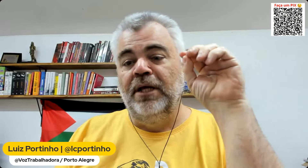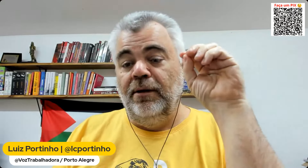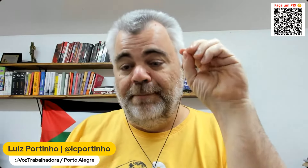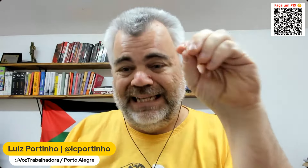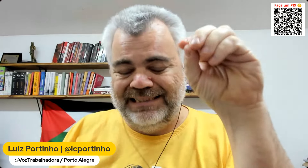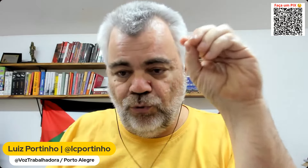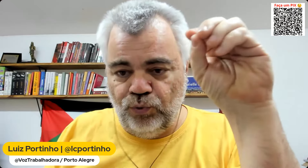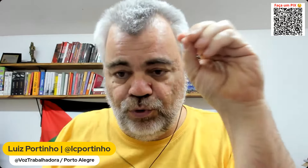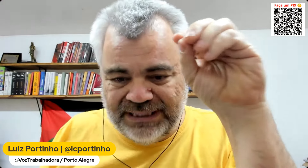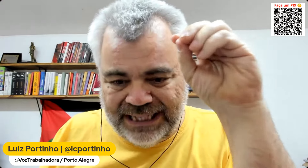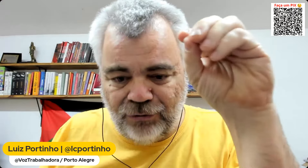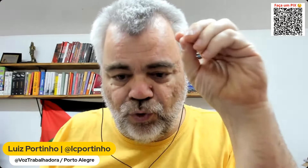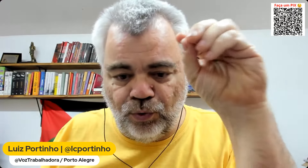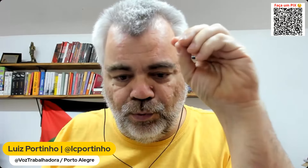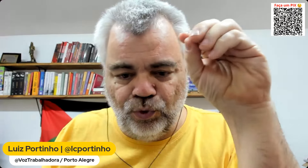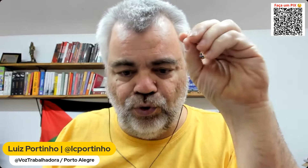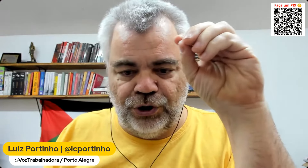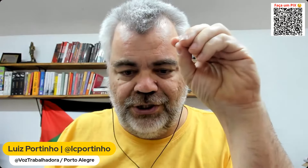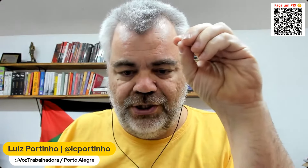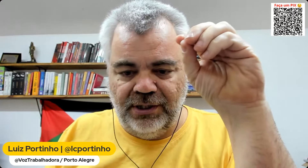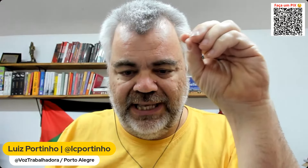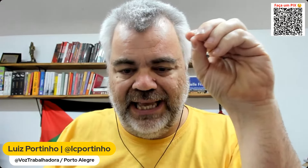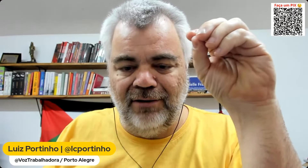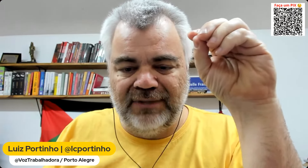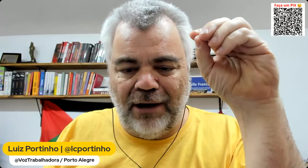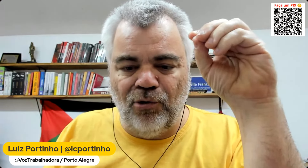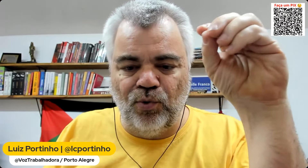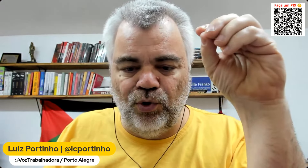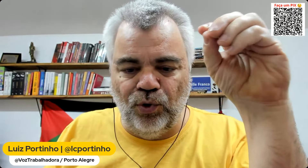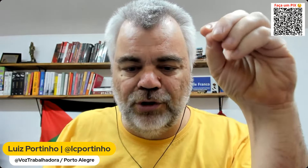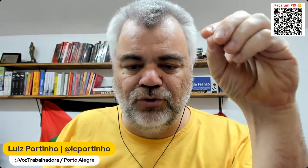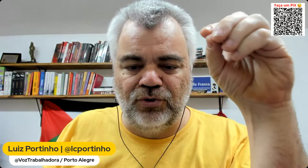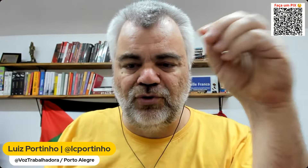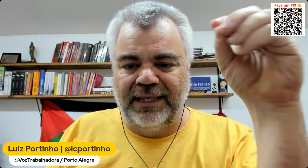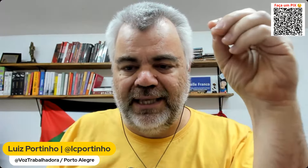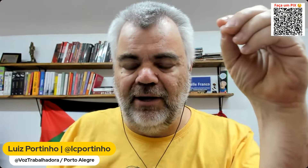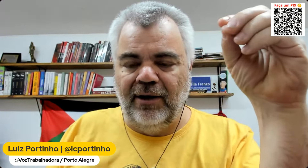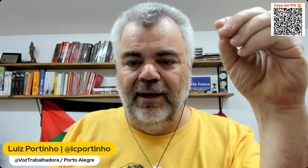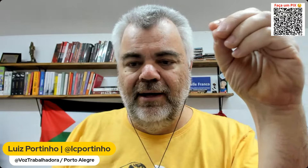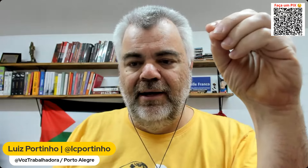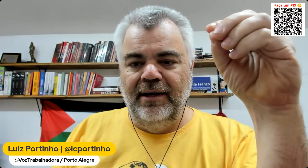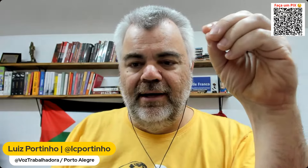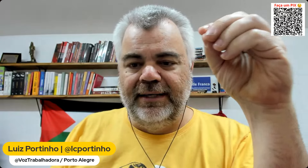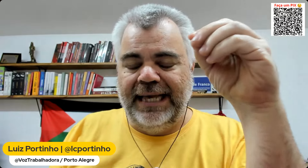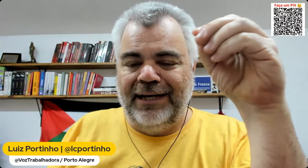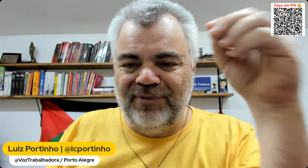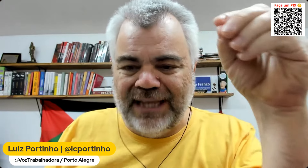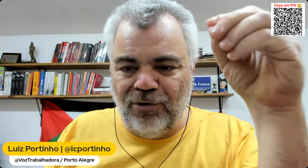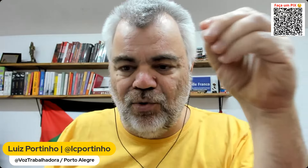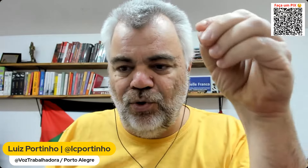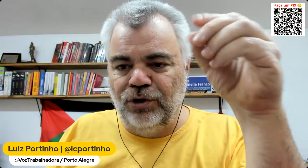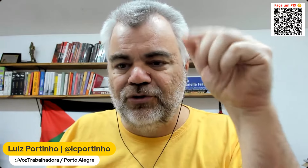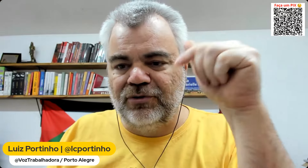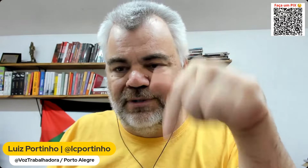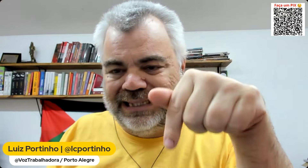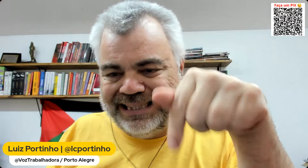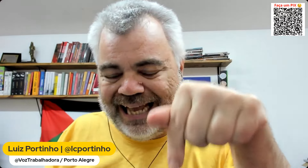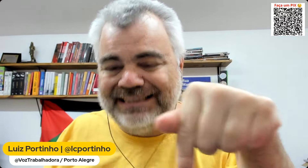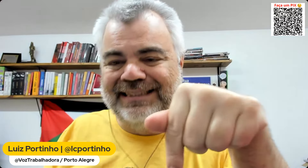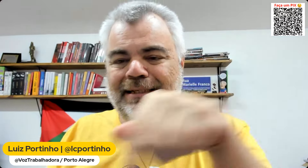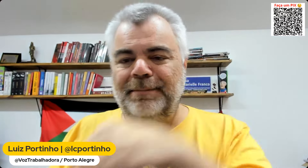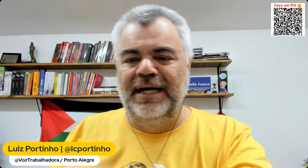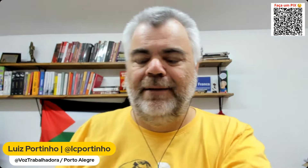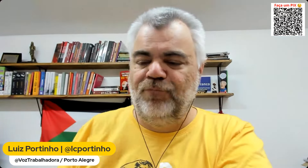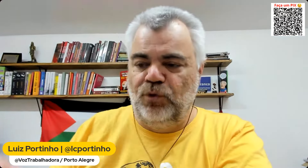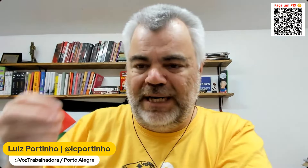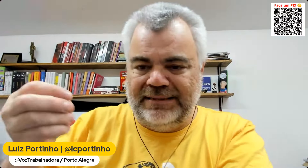espetacular. Brasil no centro do mundo, gente. Quem não está orgulhoso disso aqui, ó? Quem não está orgulhoso